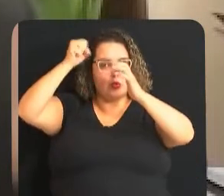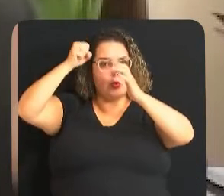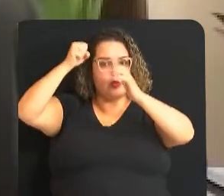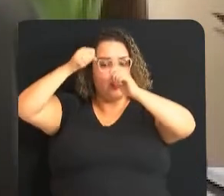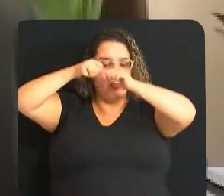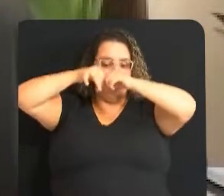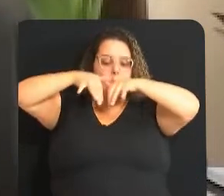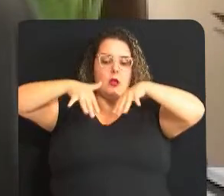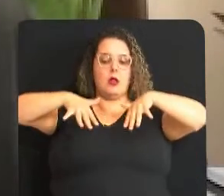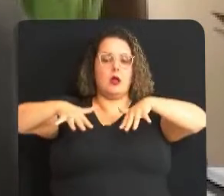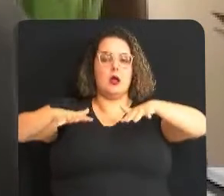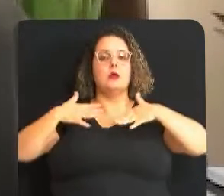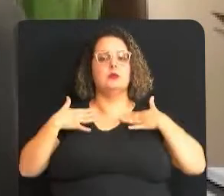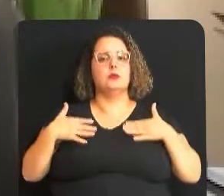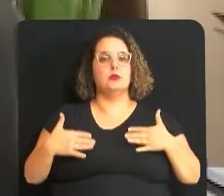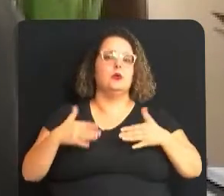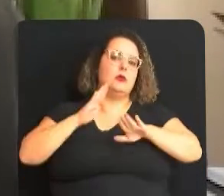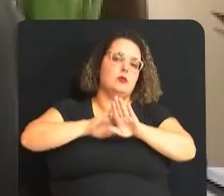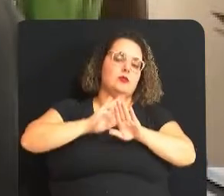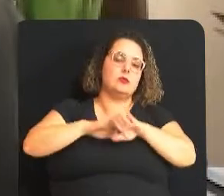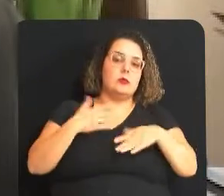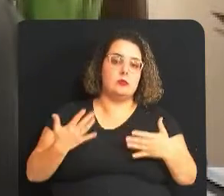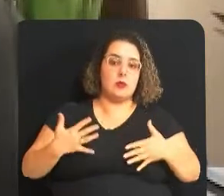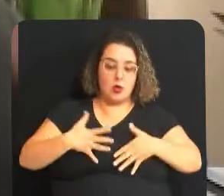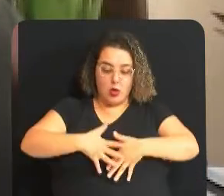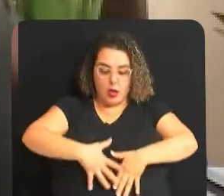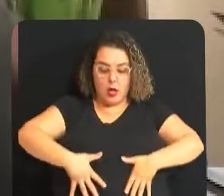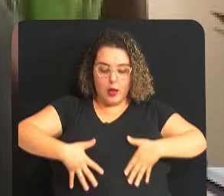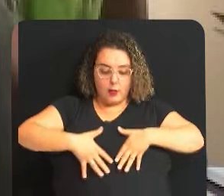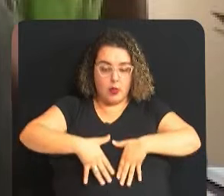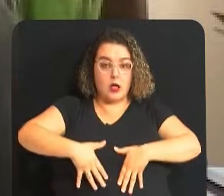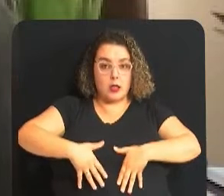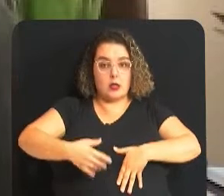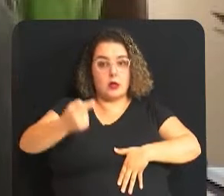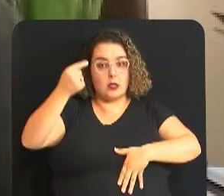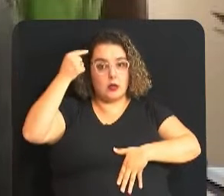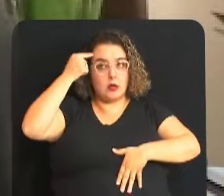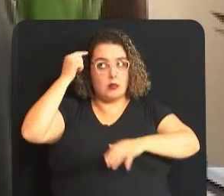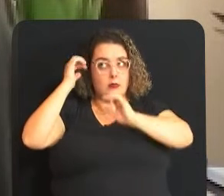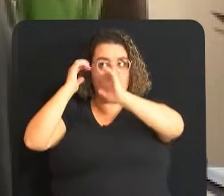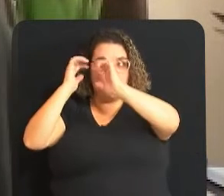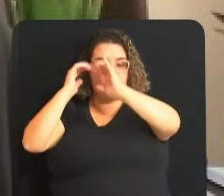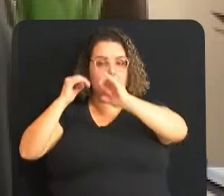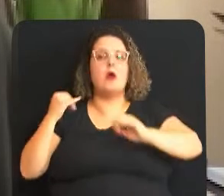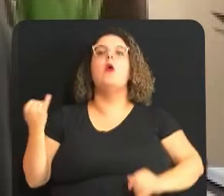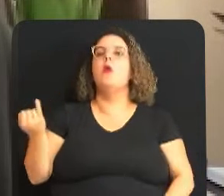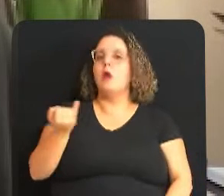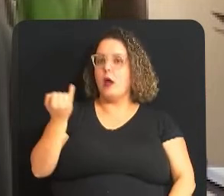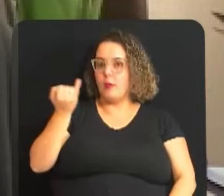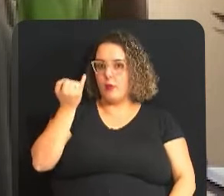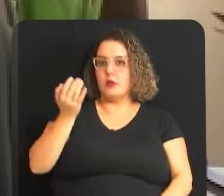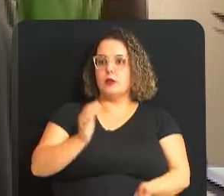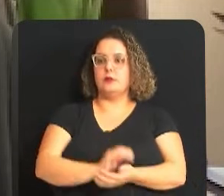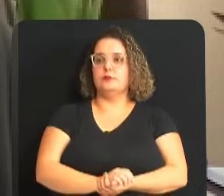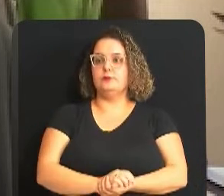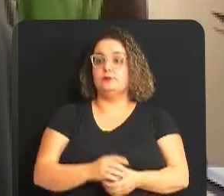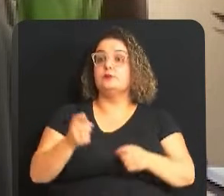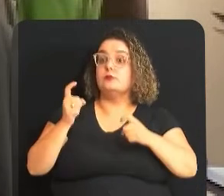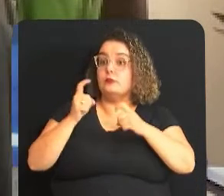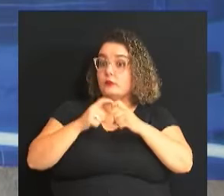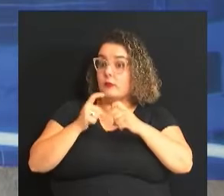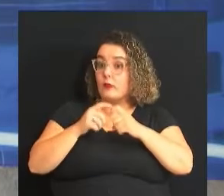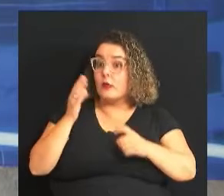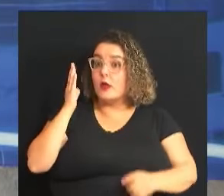do corpo como um todo. Então, a barriga e o intestino são extremamente importantes. Doutora, a gente sabe aí